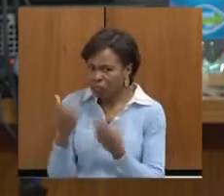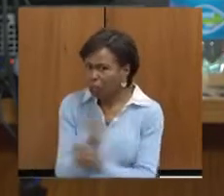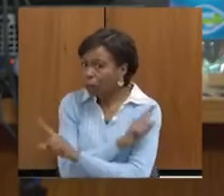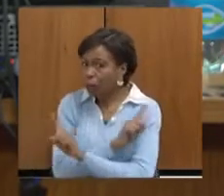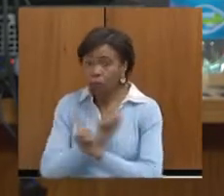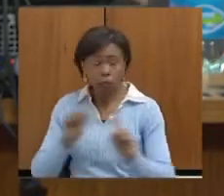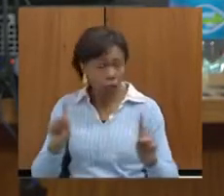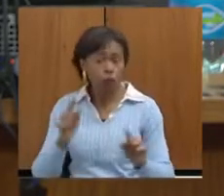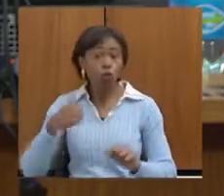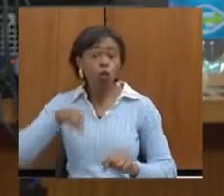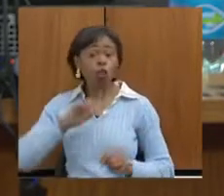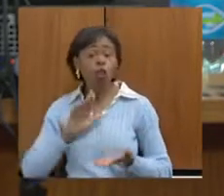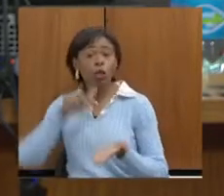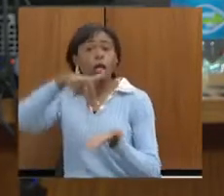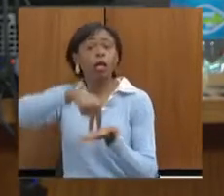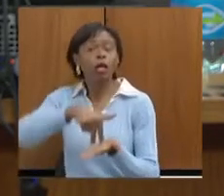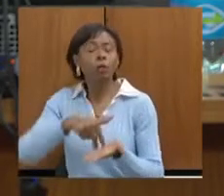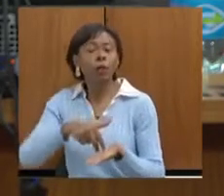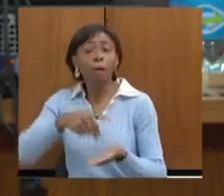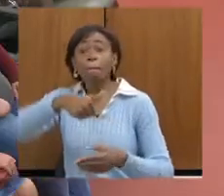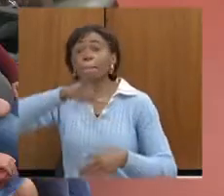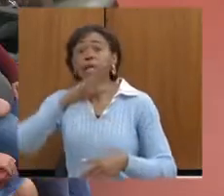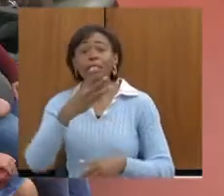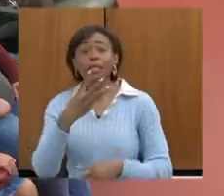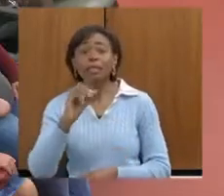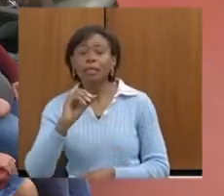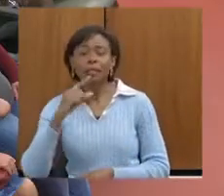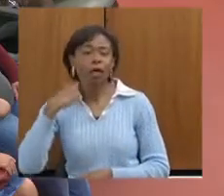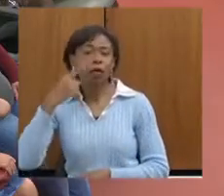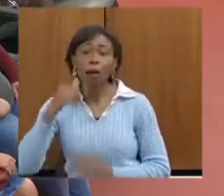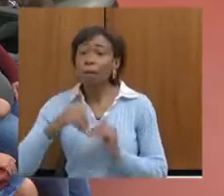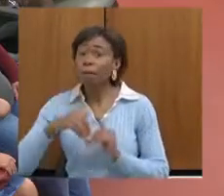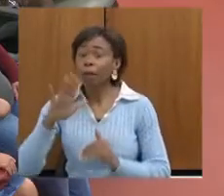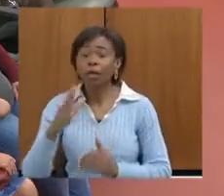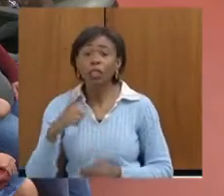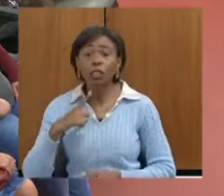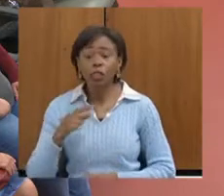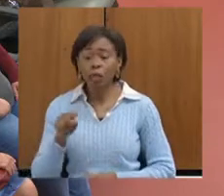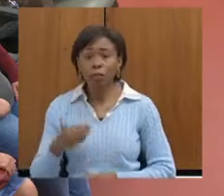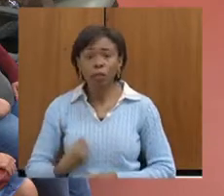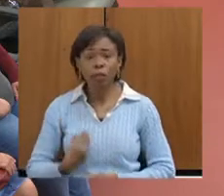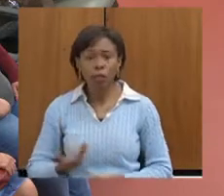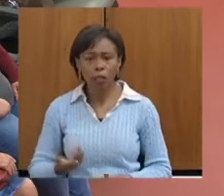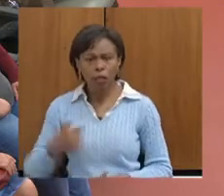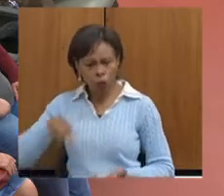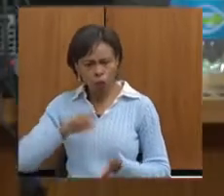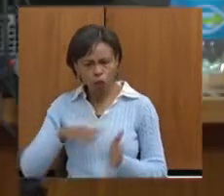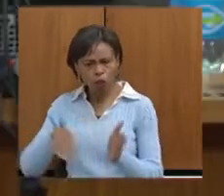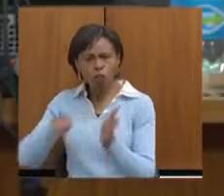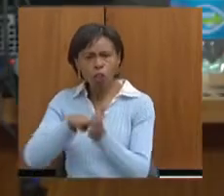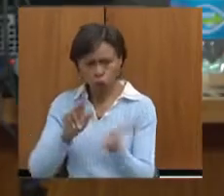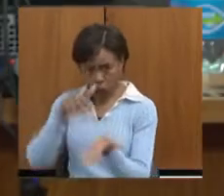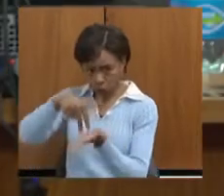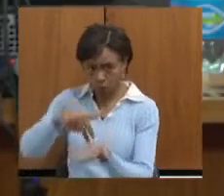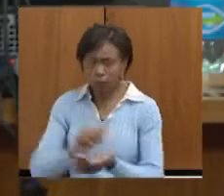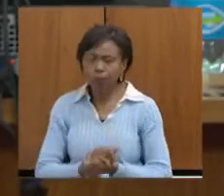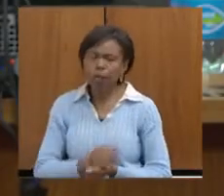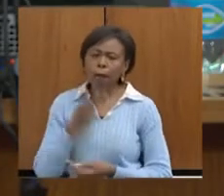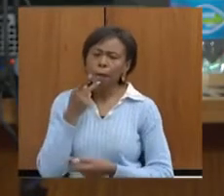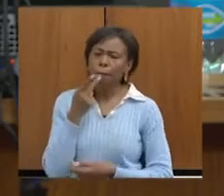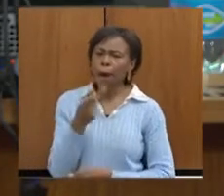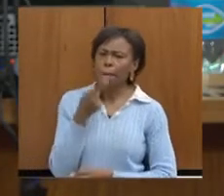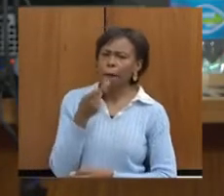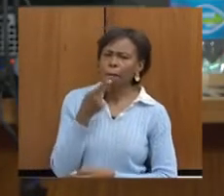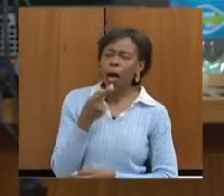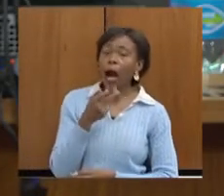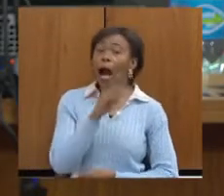ele está quando nós chegamos lá tinha mais de 30 advogados e quando nós chegamos que eu comecei a falar lá